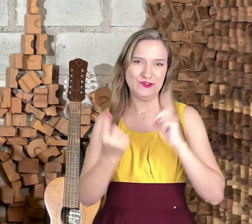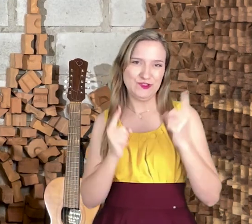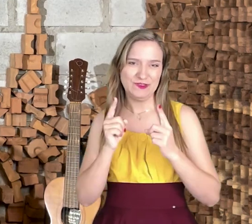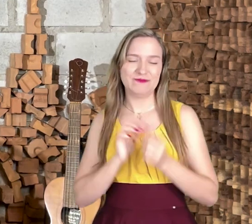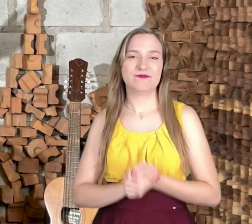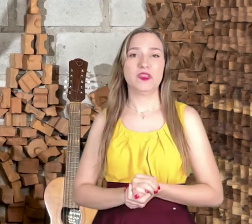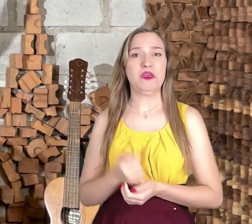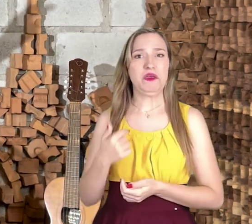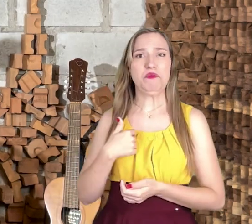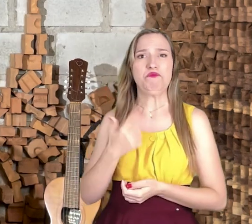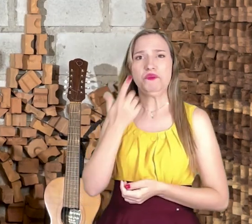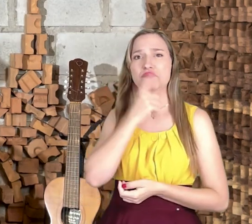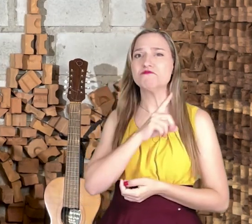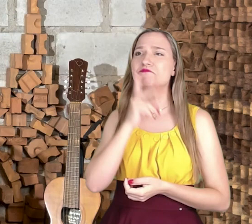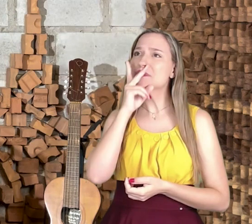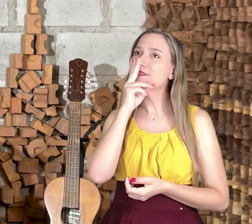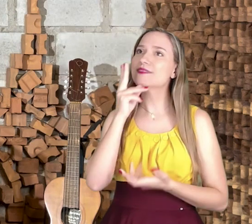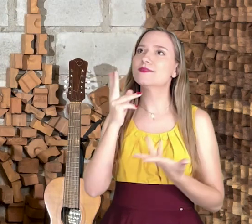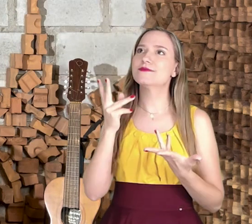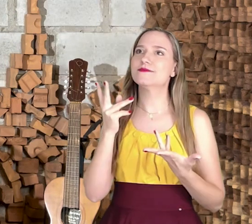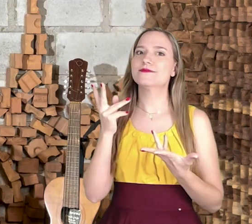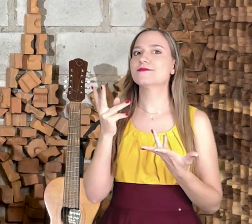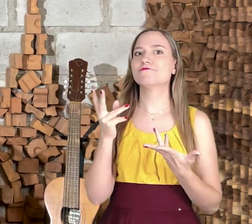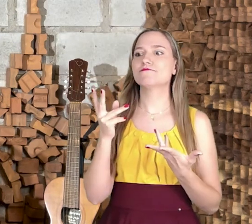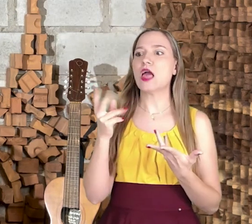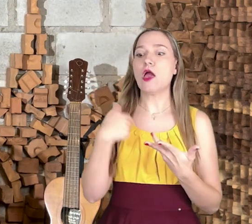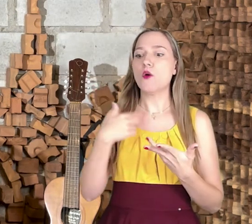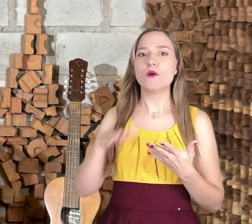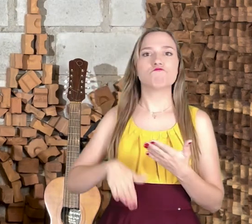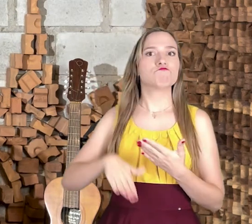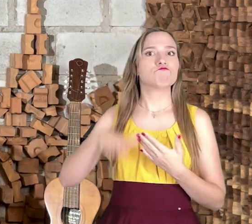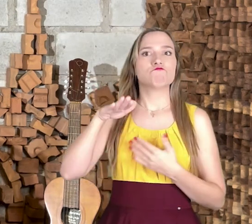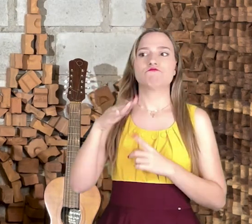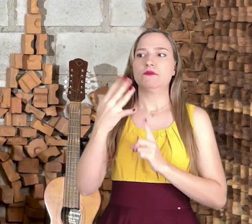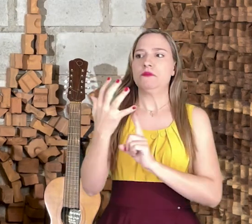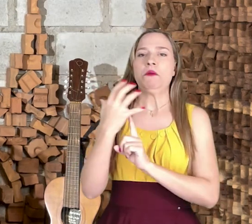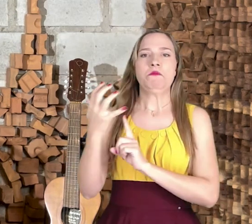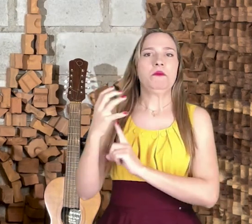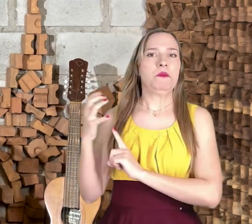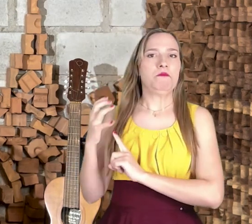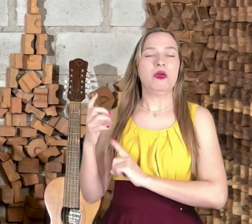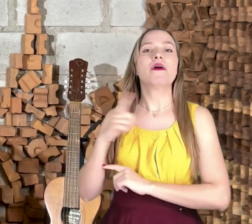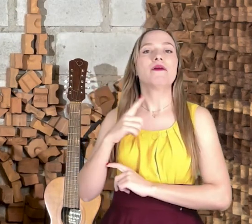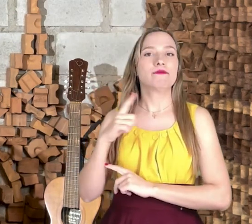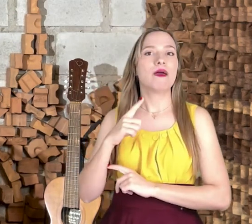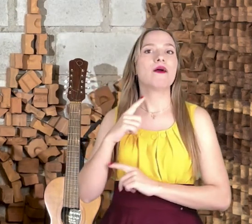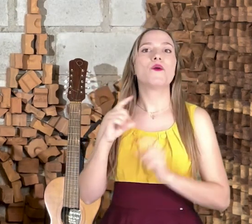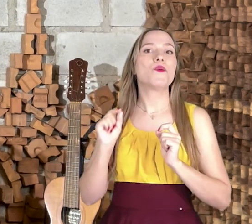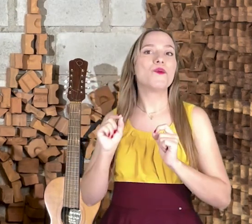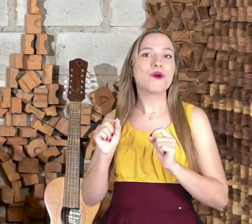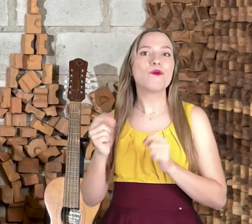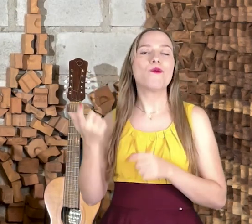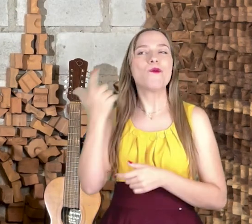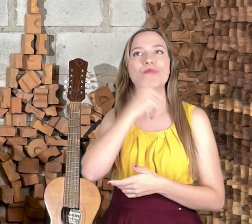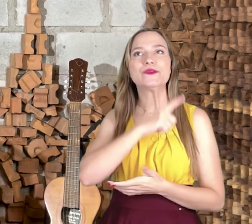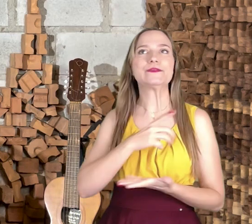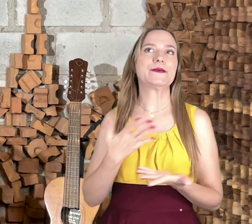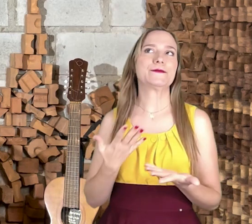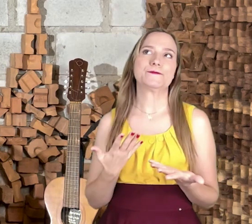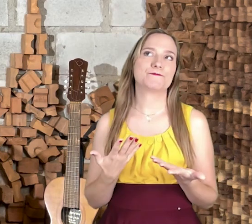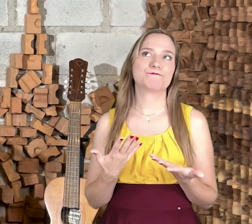tive assim, fui obrigado, né, uma pressão muito forte em casa, um controle muito forte para que eu tivesse